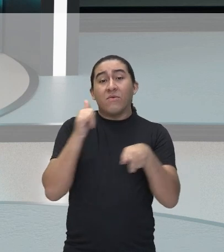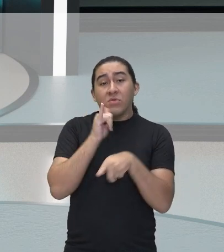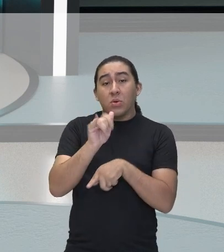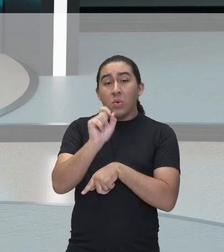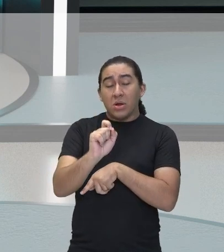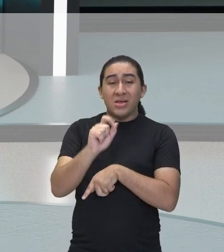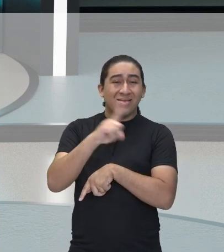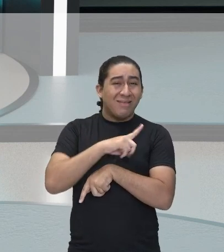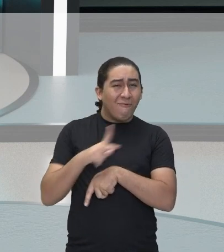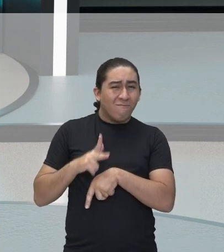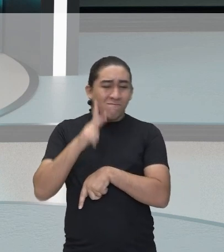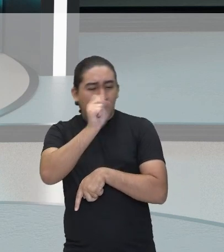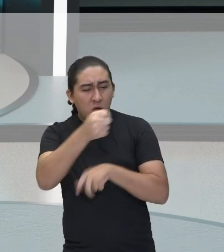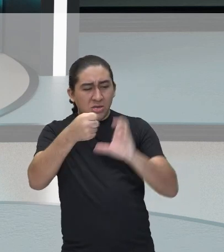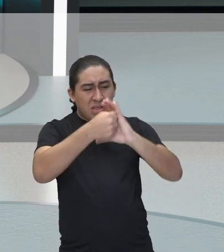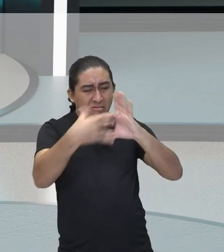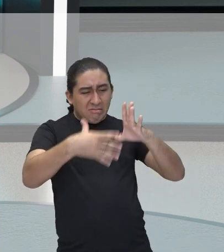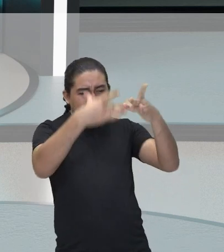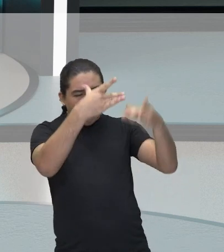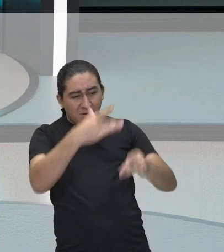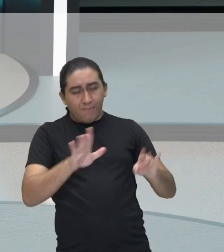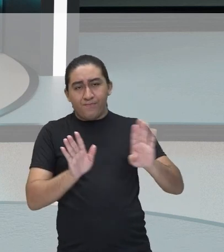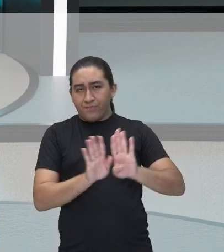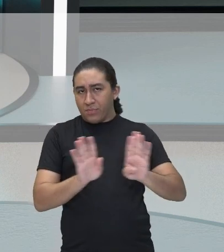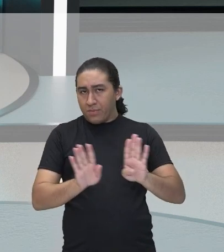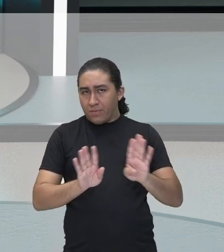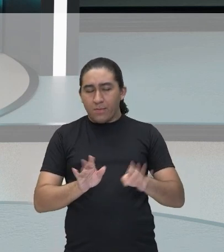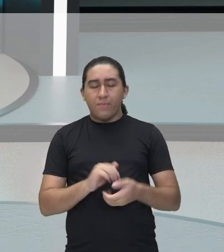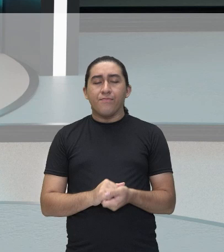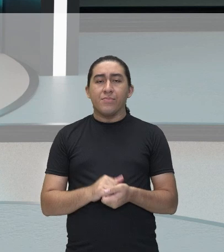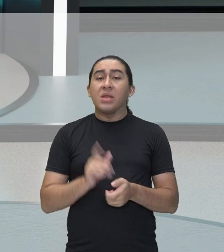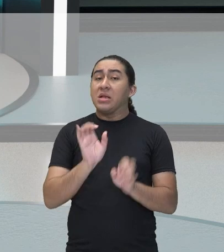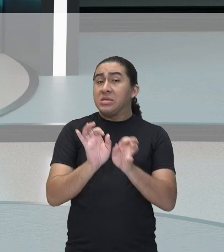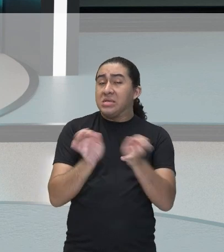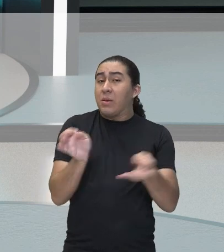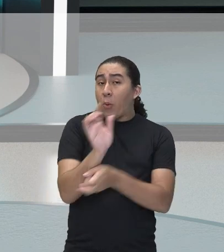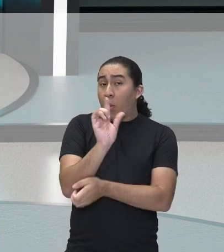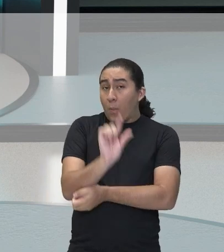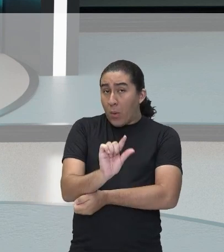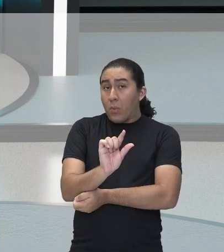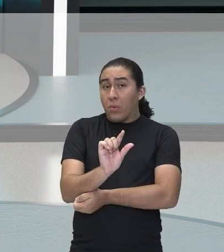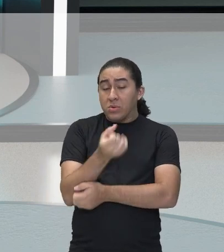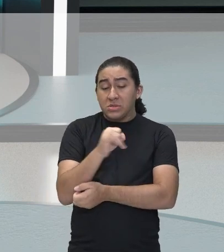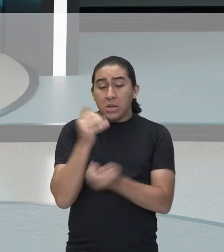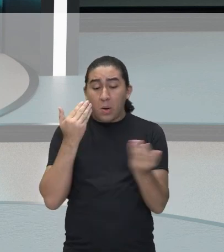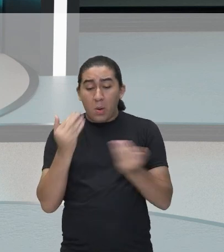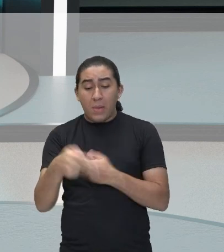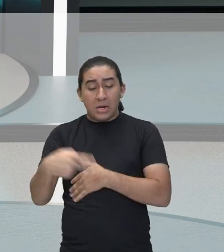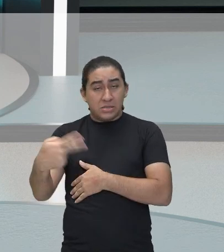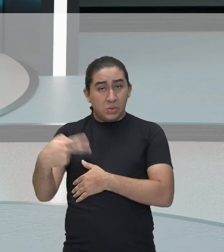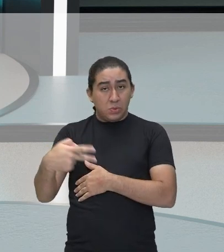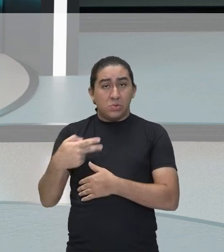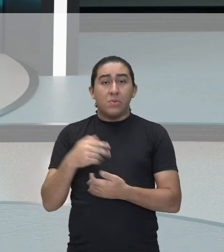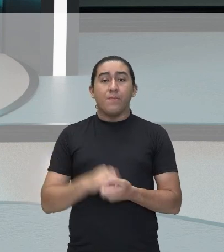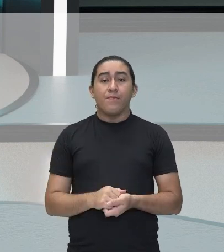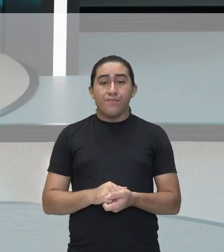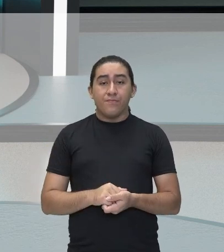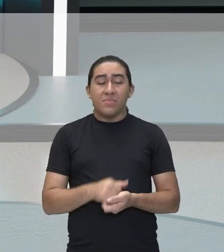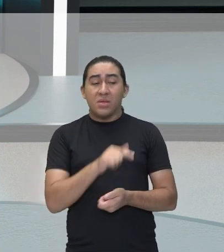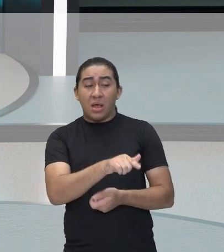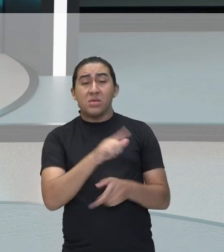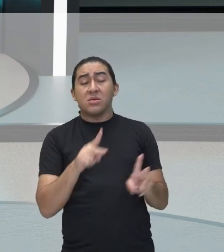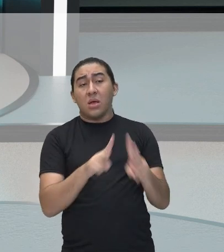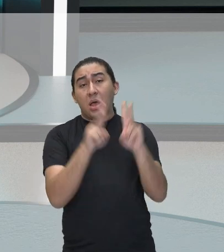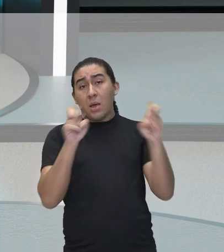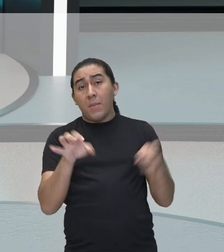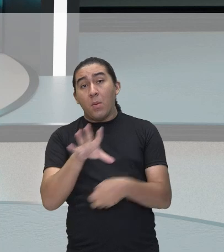é tão exagerado quanto a segunda geração, mesmo que ele fale sobre